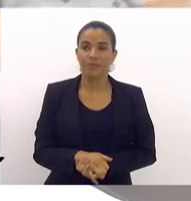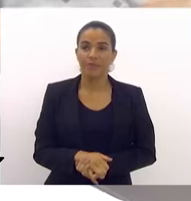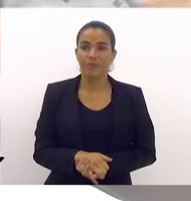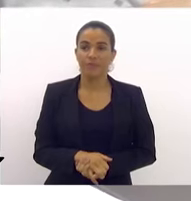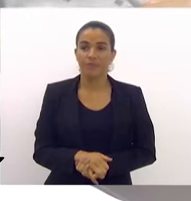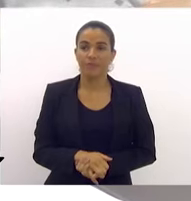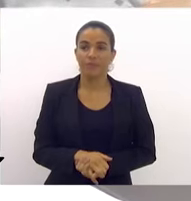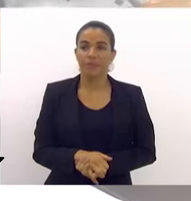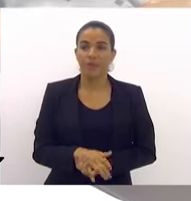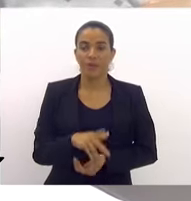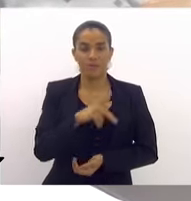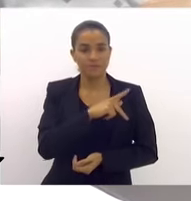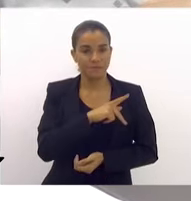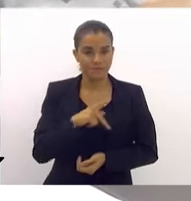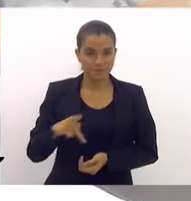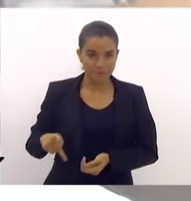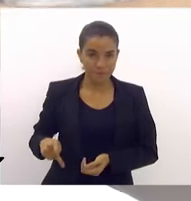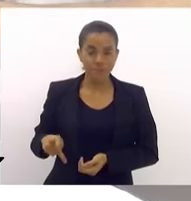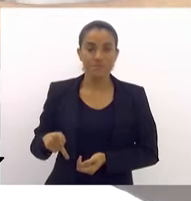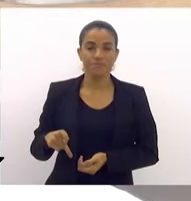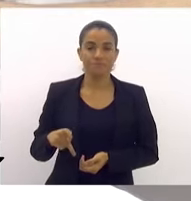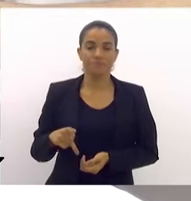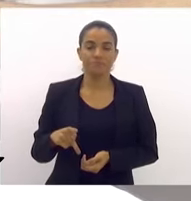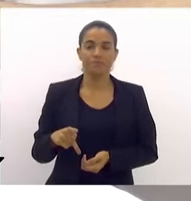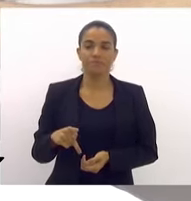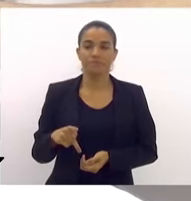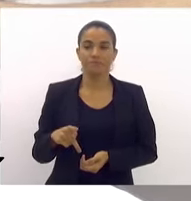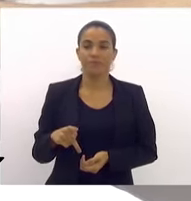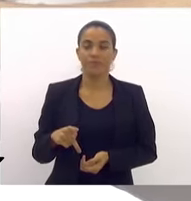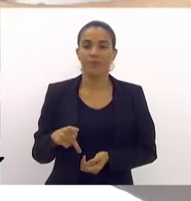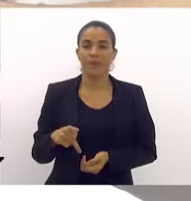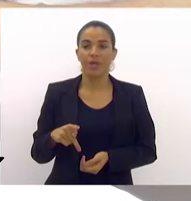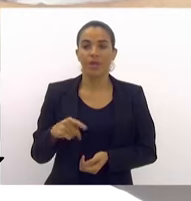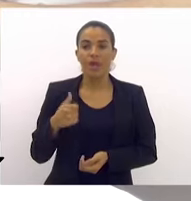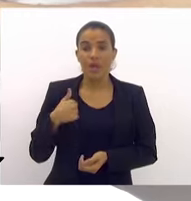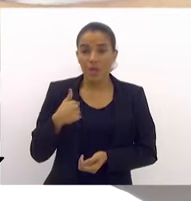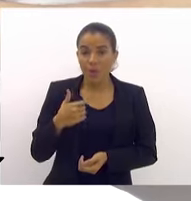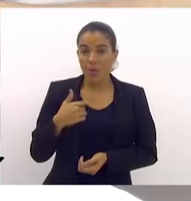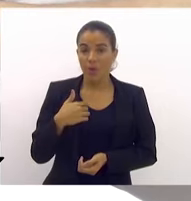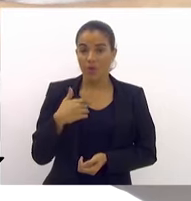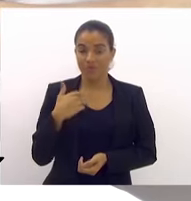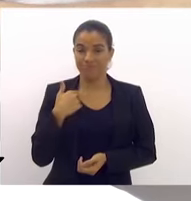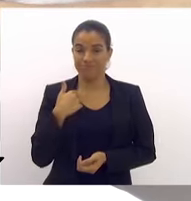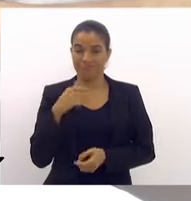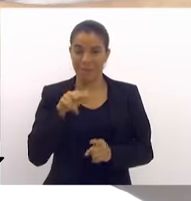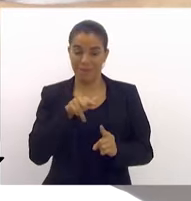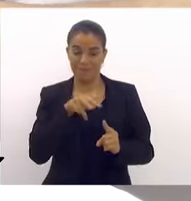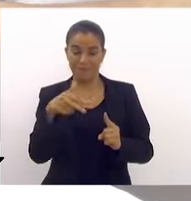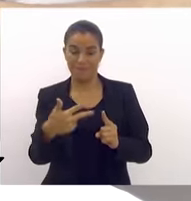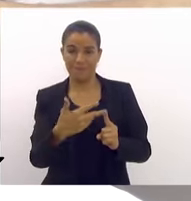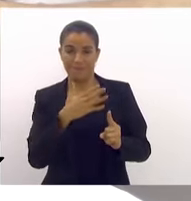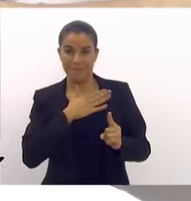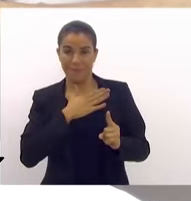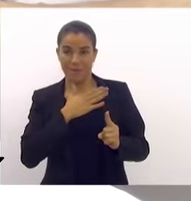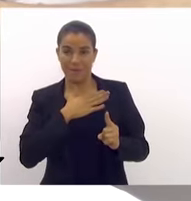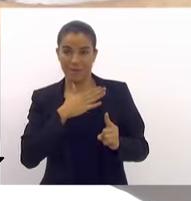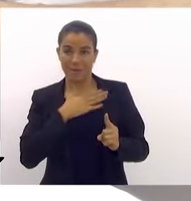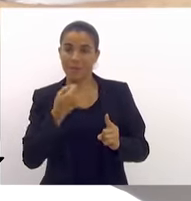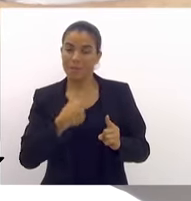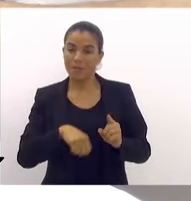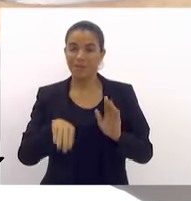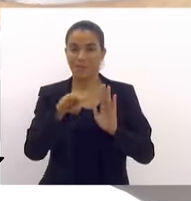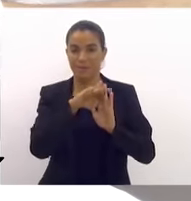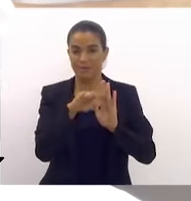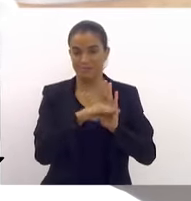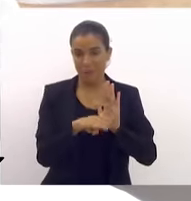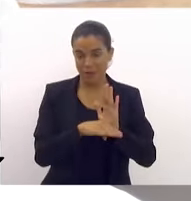presidente constitucionalista, eu achei esse projeto... Bom, o mérito ele está na pauta para a gente resolver alguma